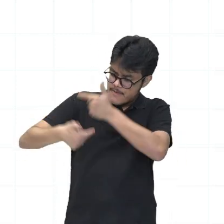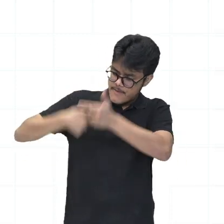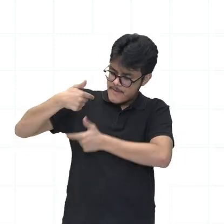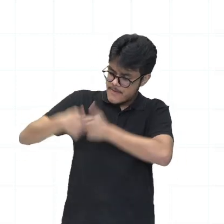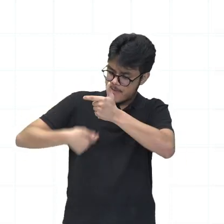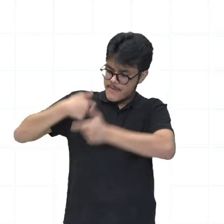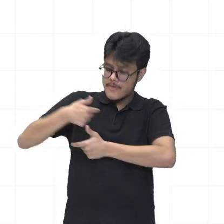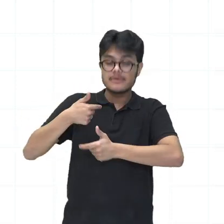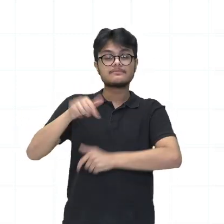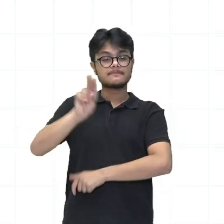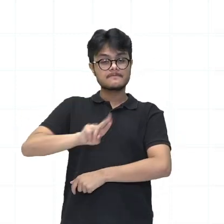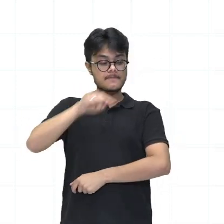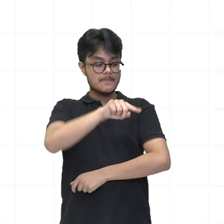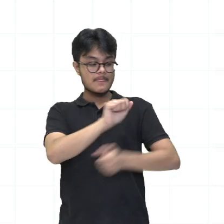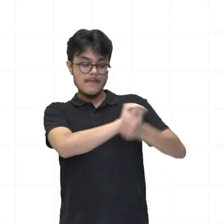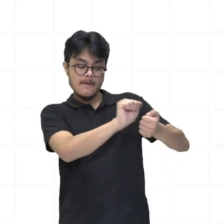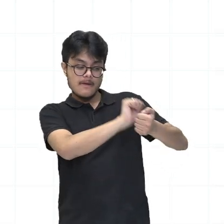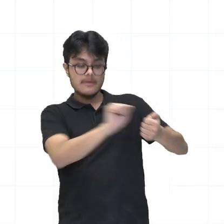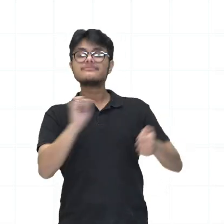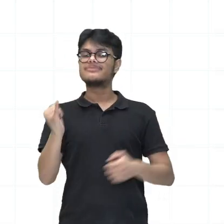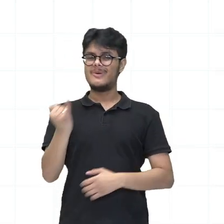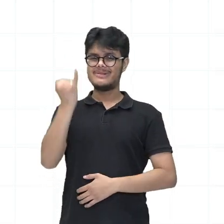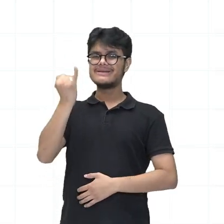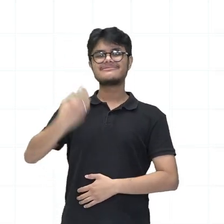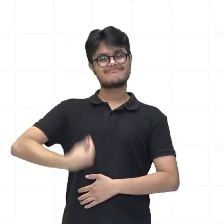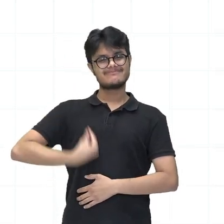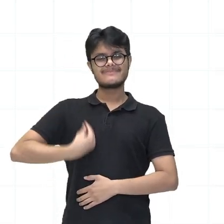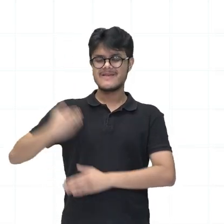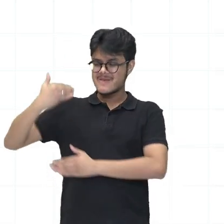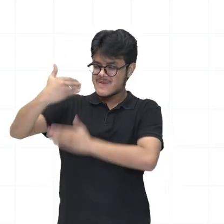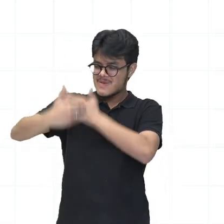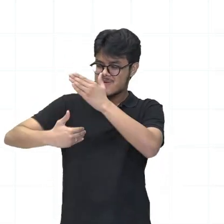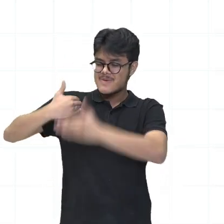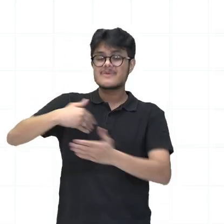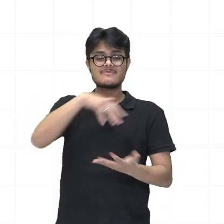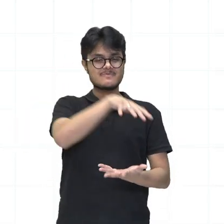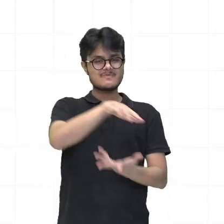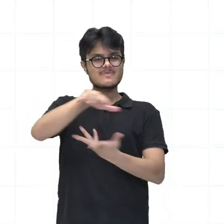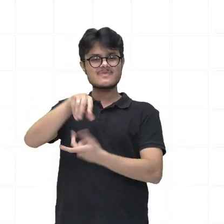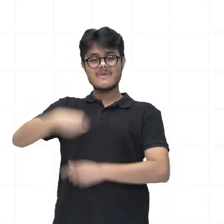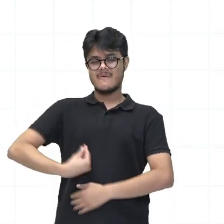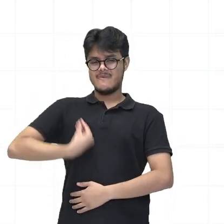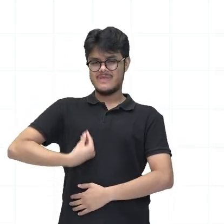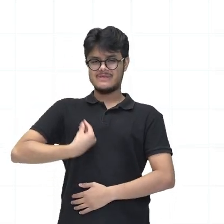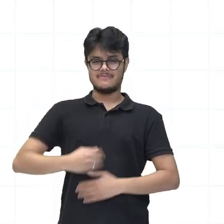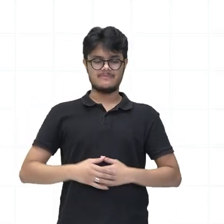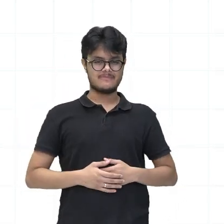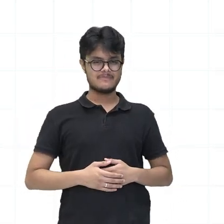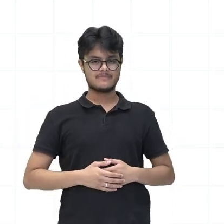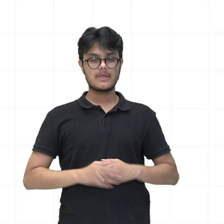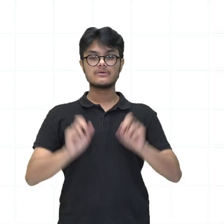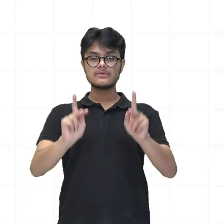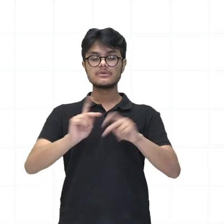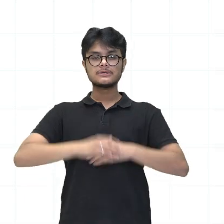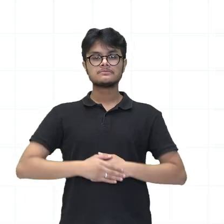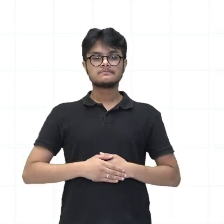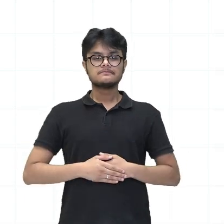aí essa importância do carvão no desenvolvimento da nossa sociedade, certo? E